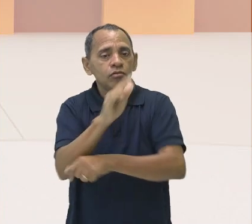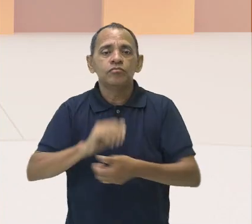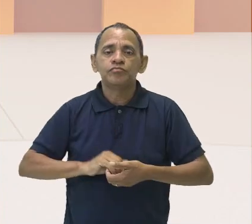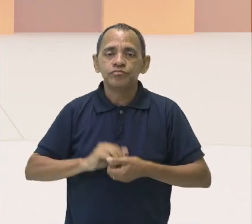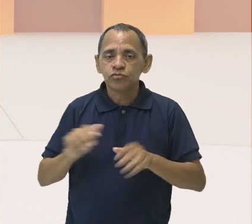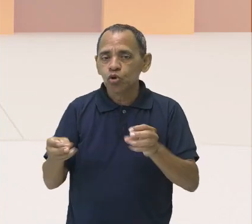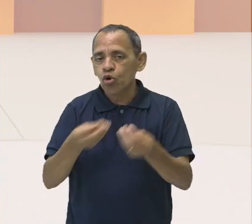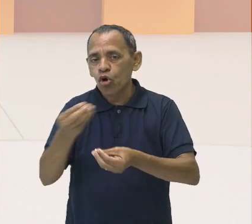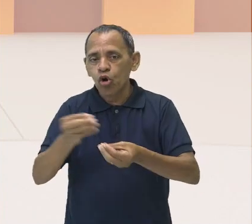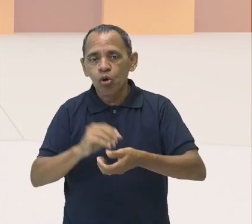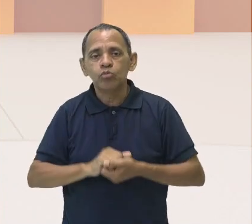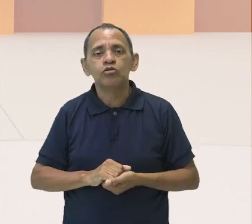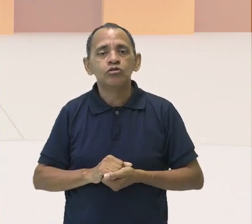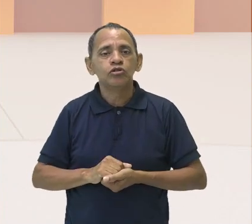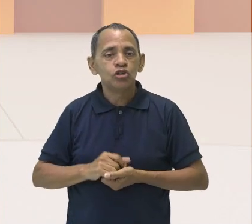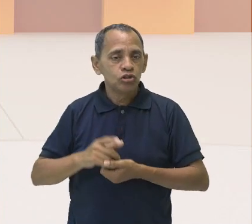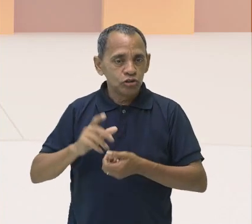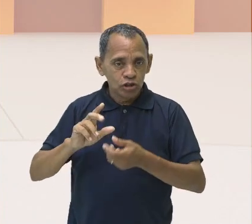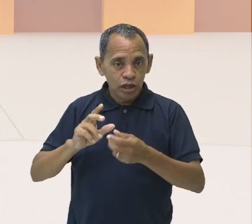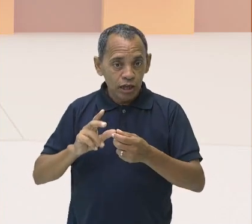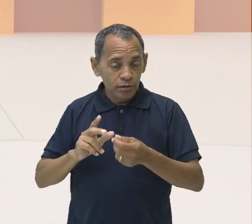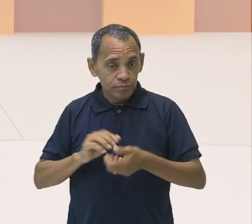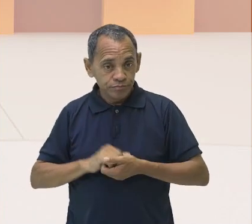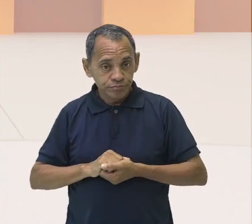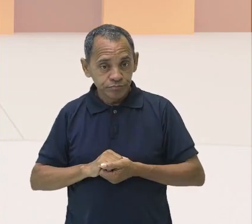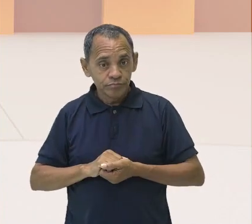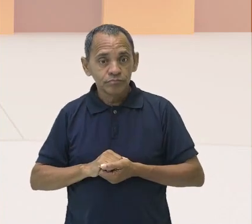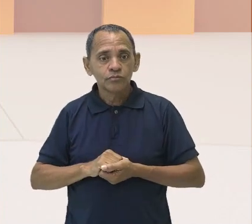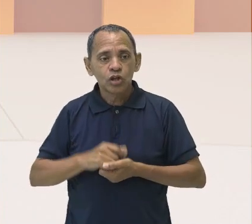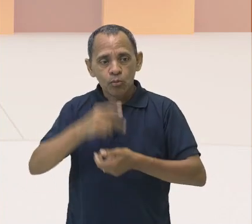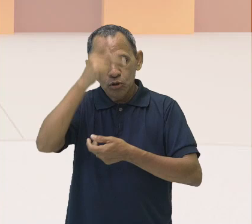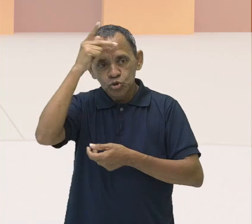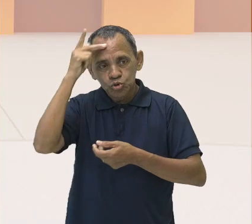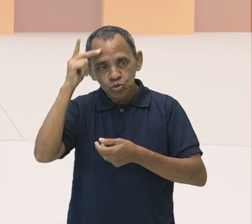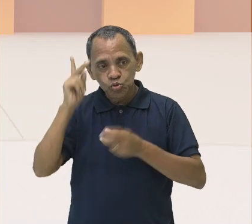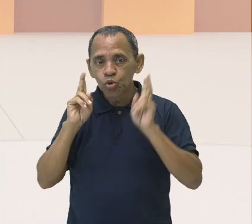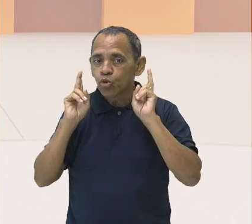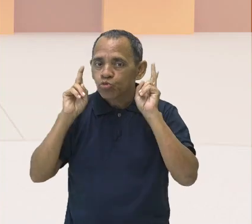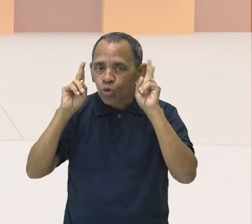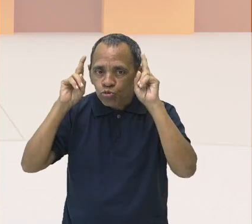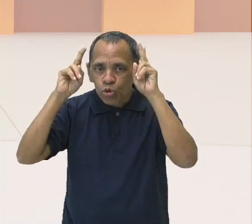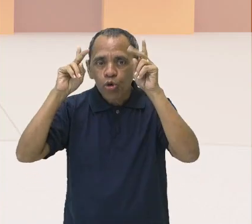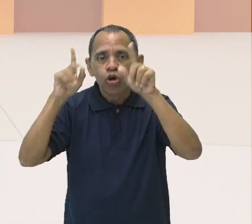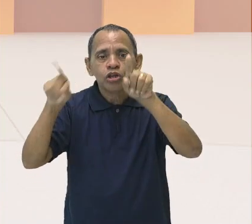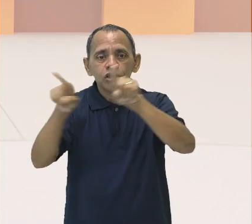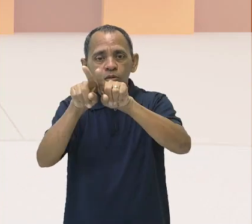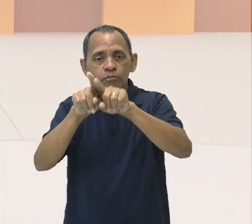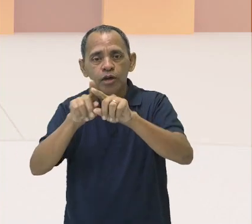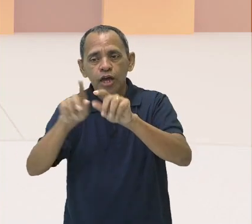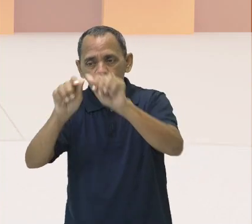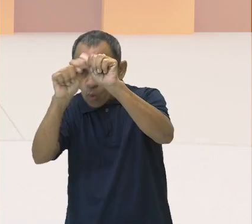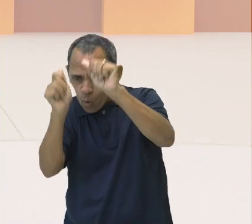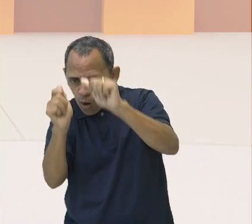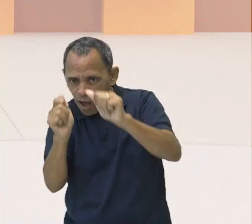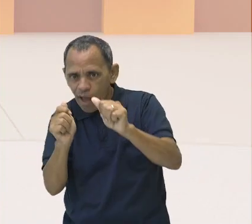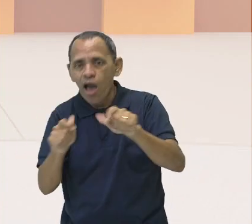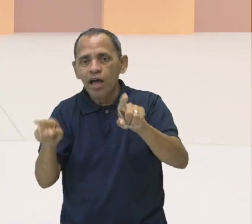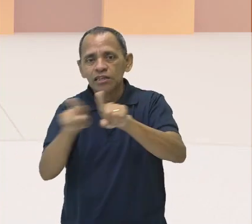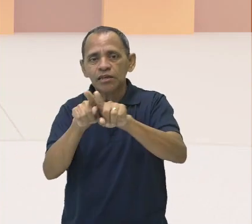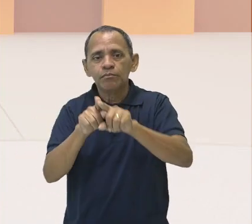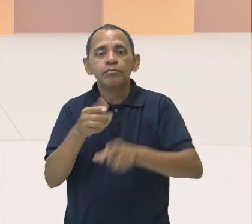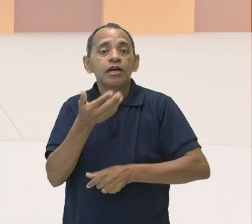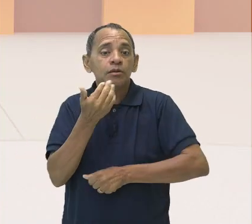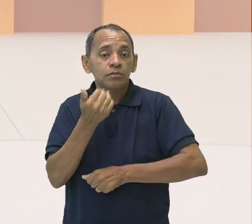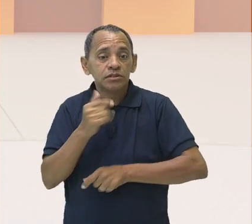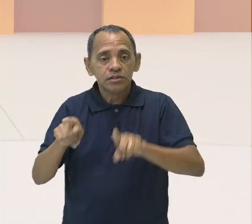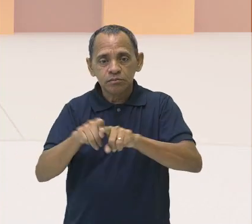cabeleireiros, artesãos, pessoas que trabalham com alimentação, né? Artesanato, enfim. Esses tipos de